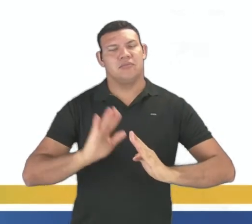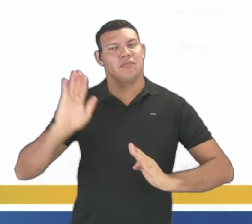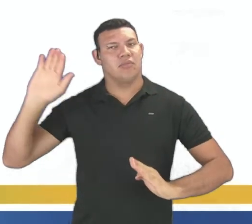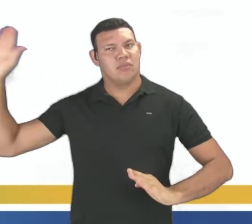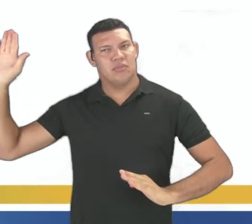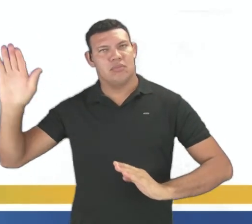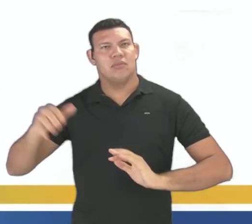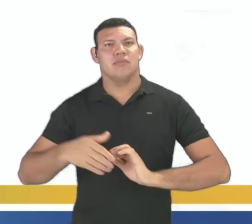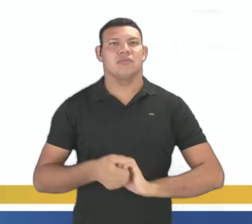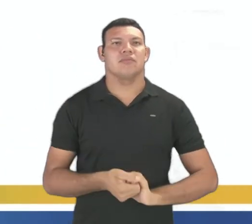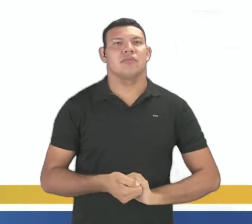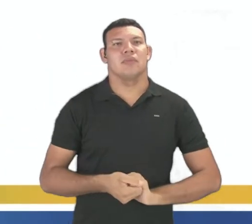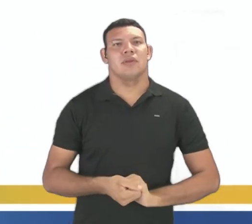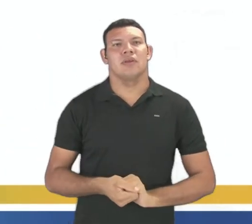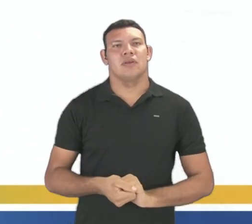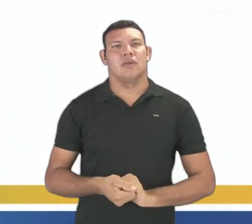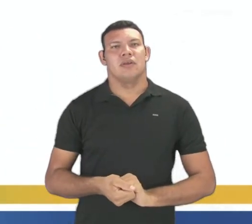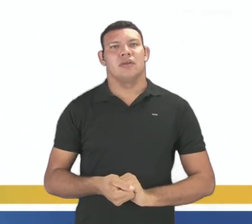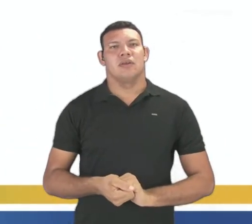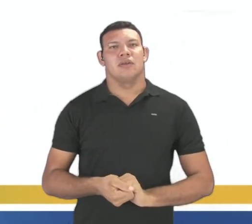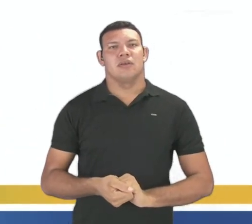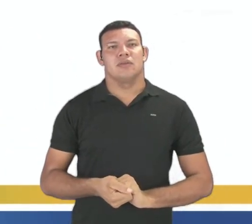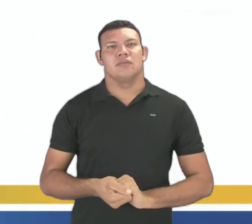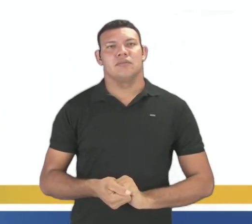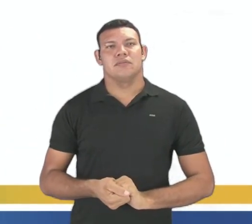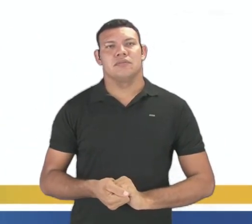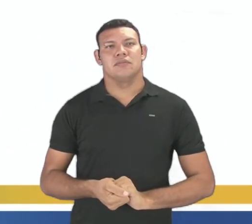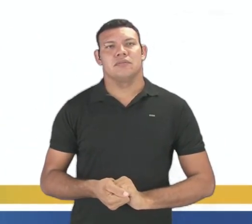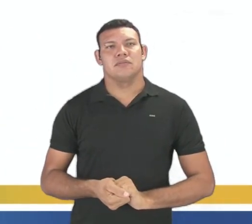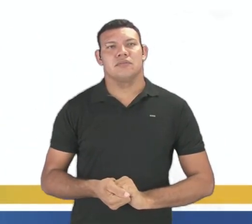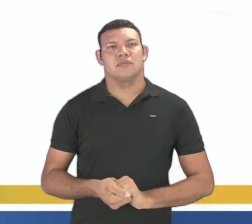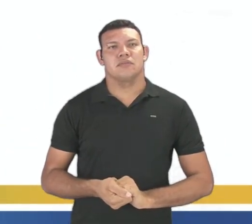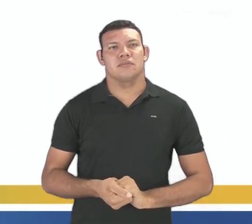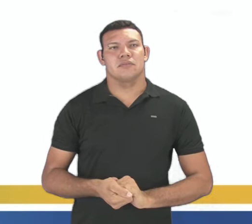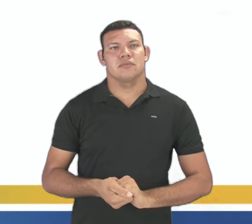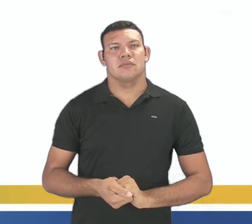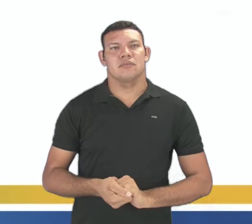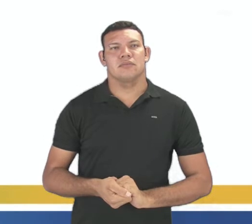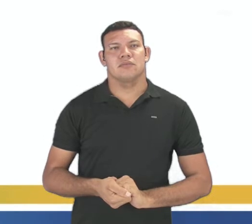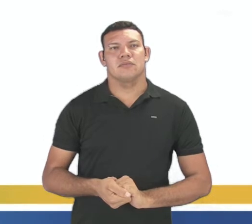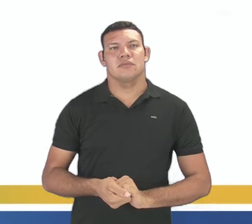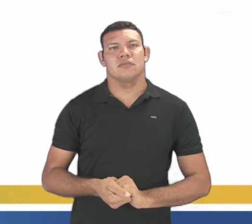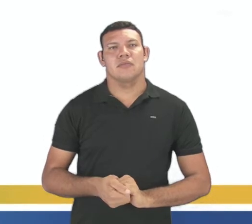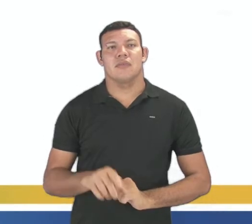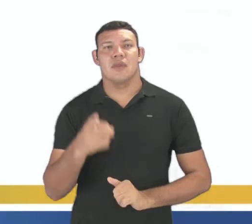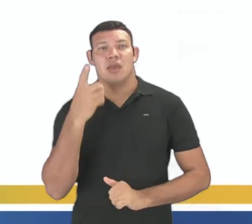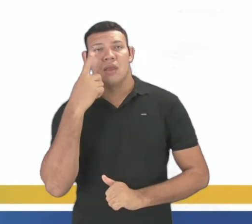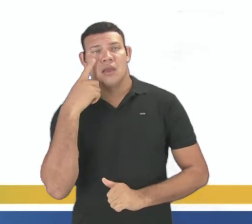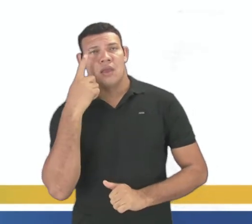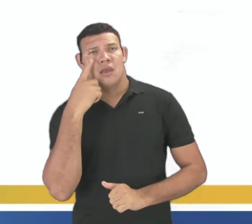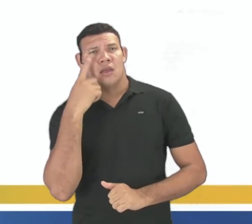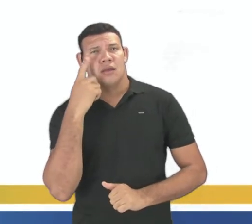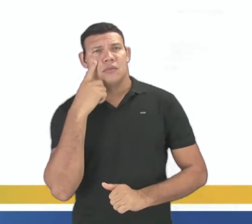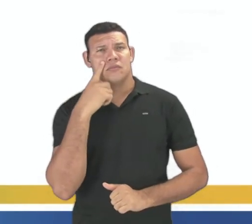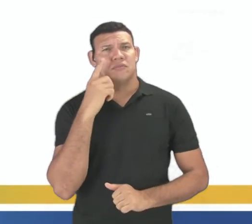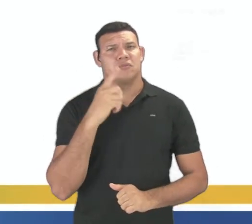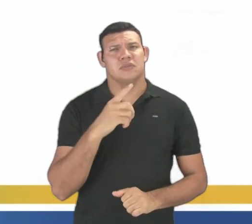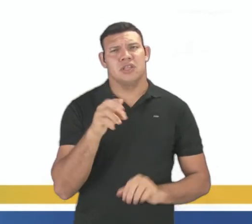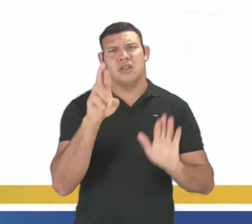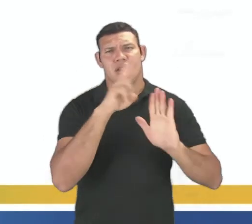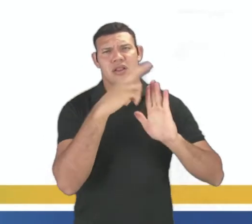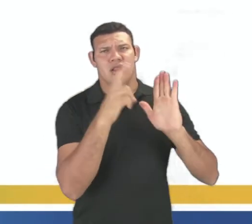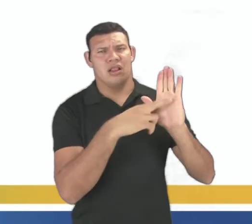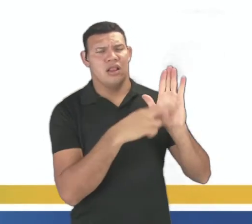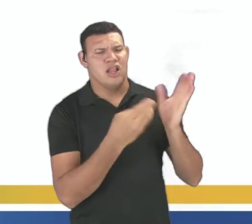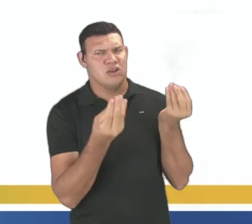Ninguém está morando lá. I didn't see anyone from the group. Vocês estão vendo didn't, como já está na negativa. Em inglês há uma regra que nós não